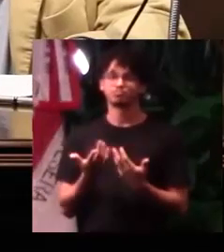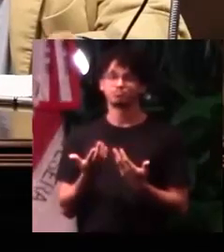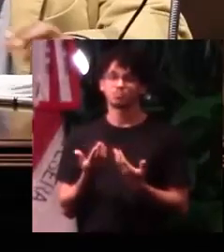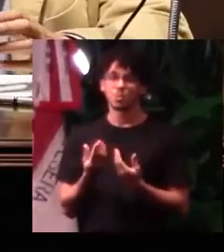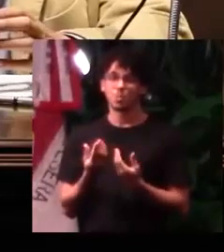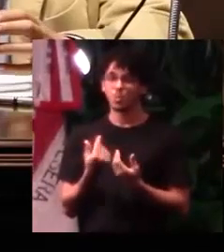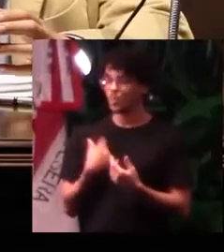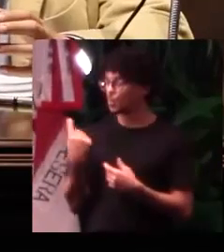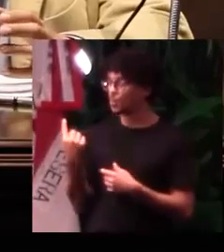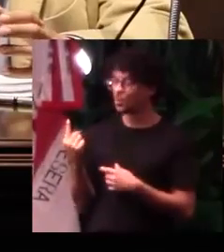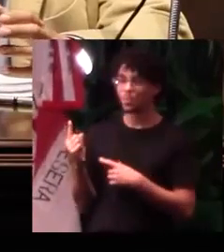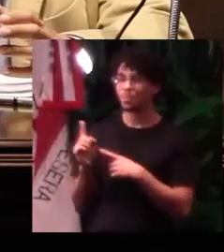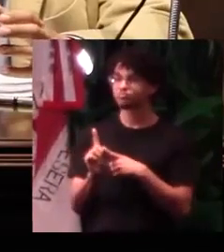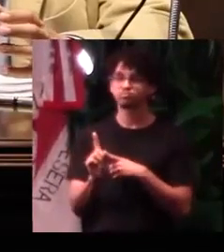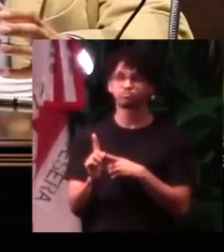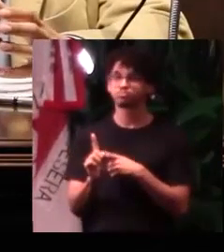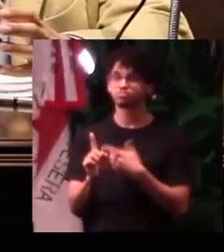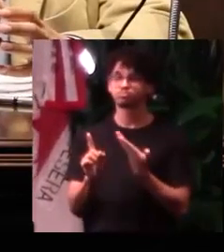um relato